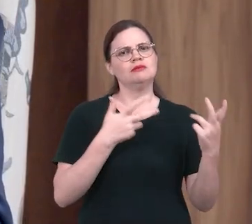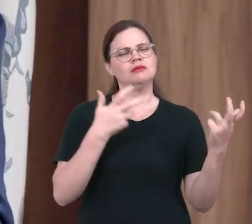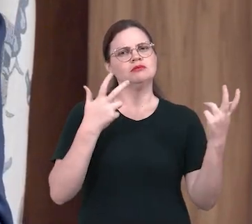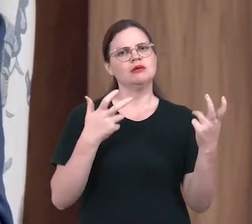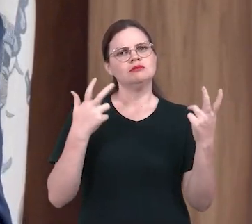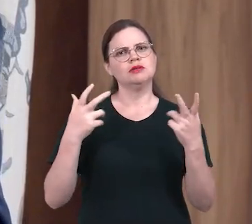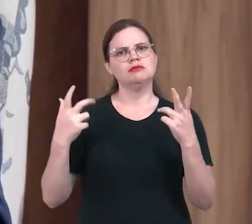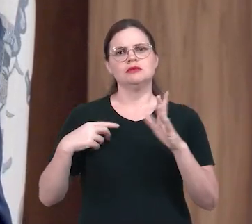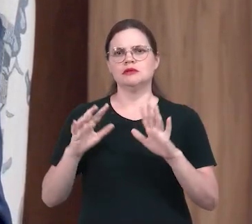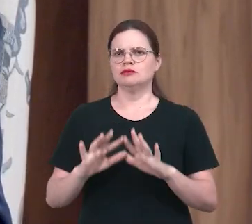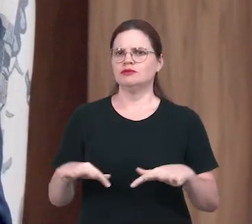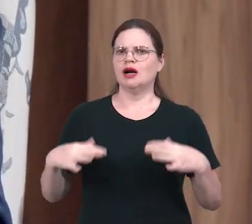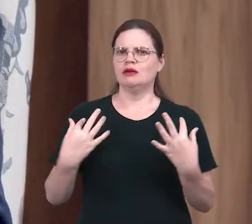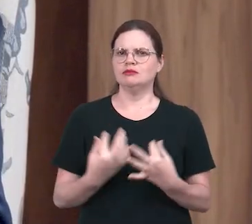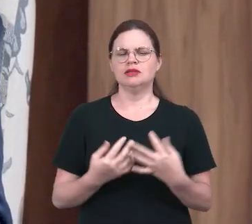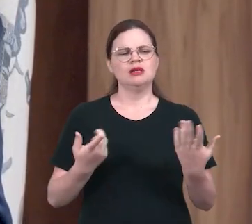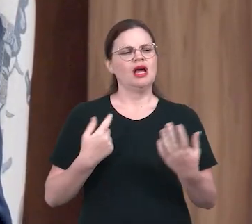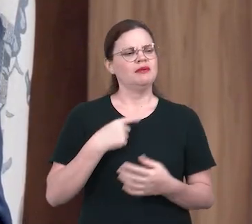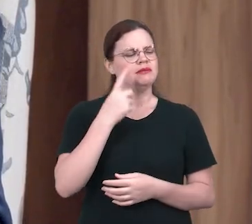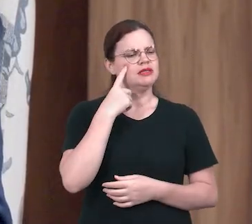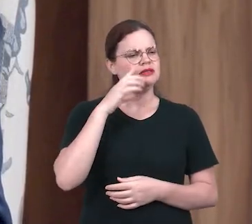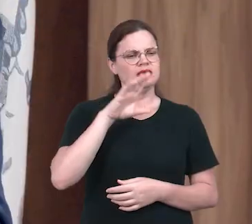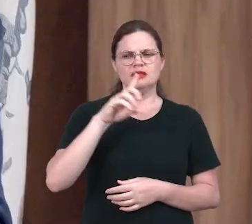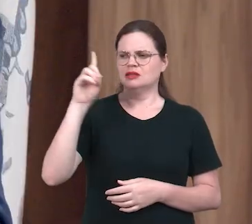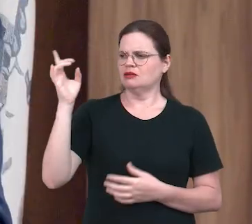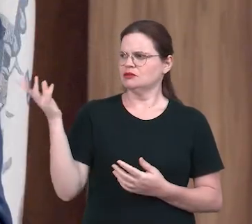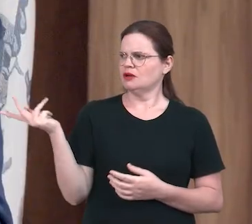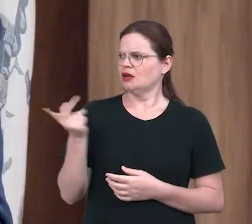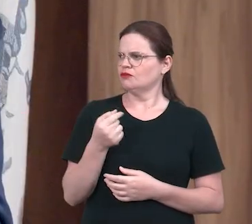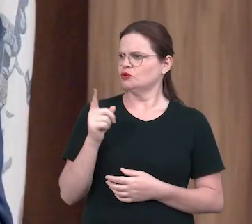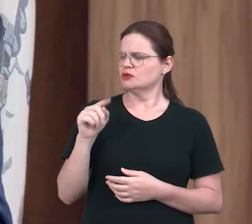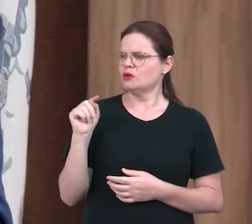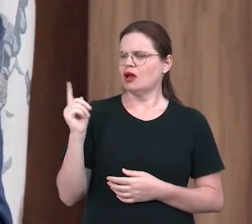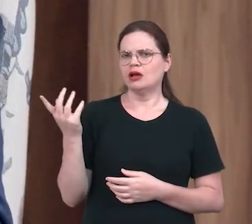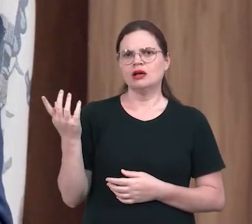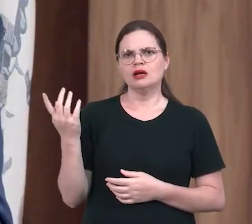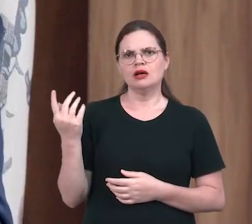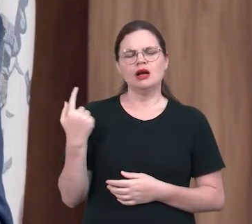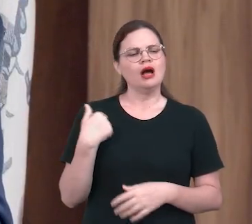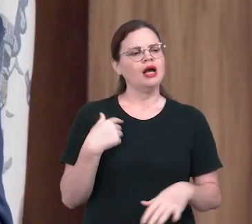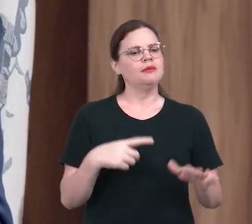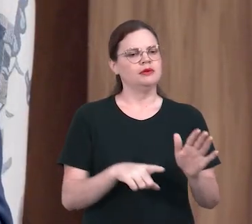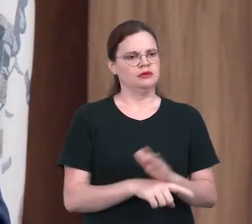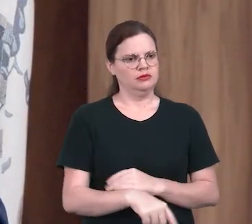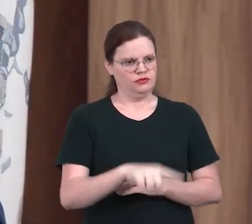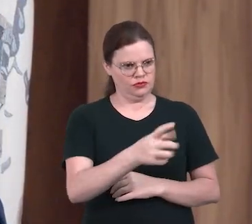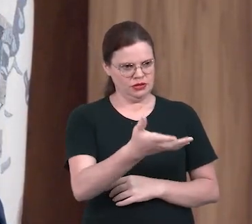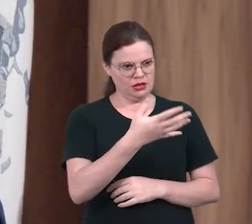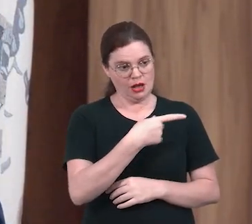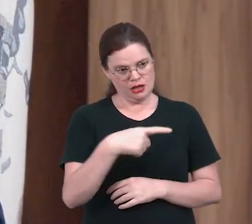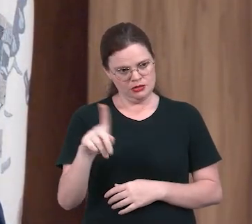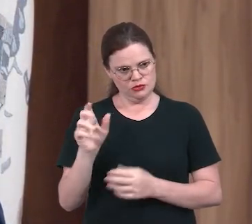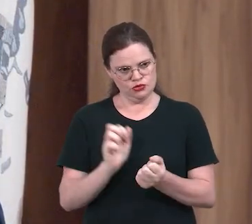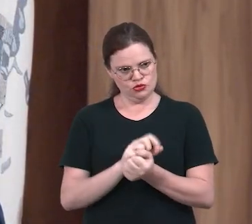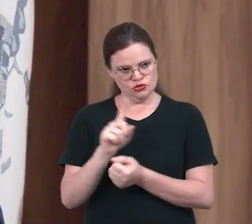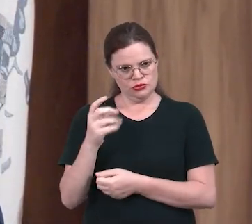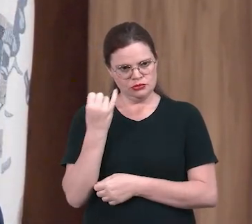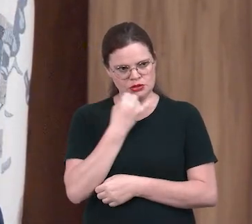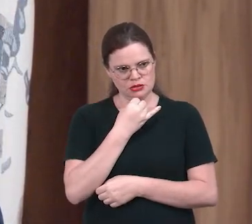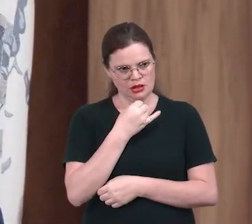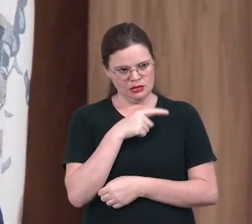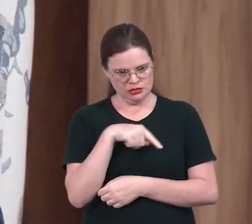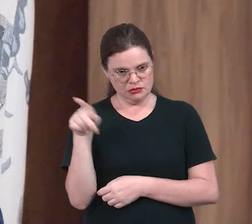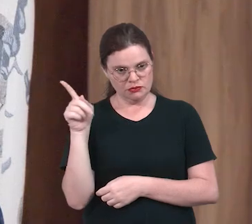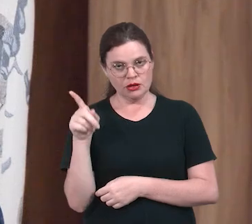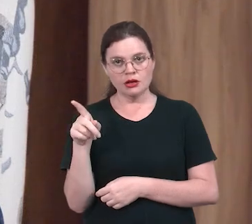tudo, a família dela ouvindo tudo. Que Deus é esse? Que Deus maravilhoso. Aí a pergunta que foi feita a ela foi assim, você quer ir com ele? É